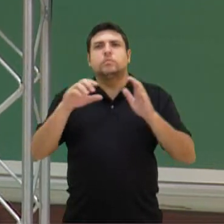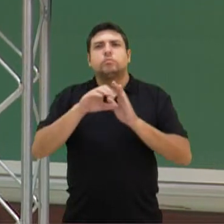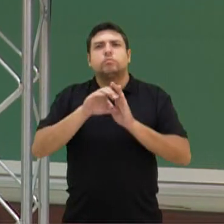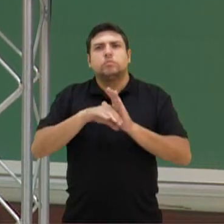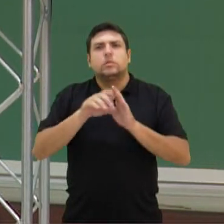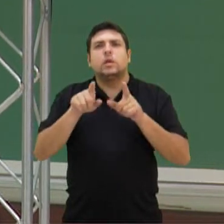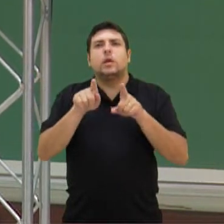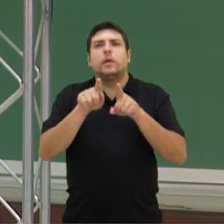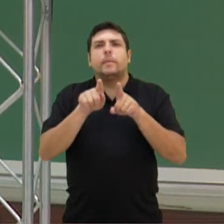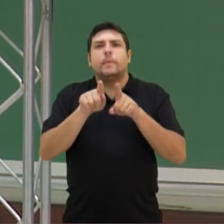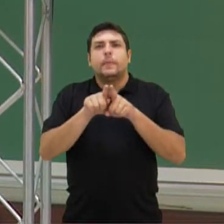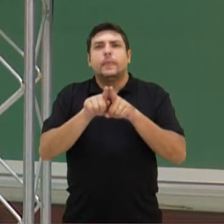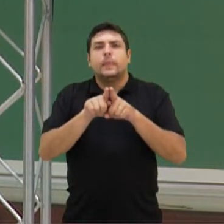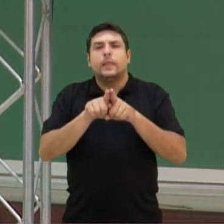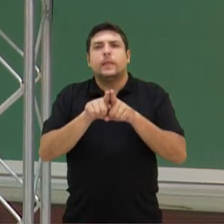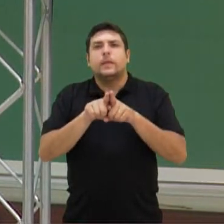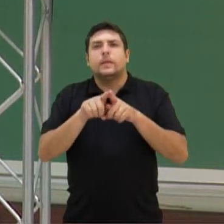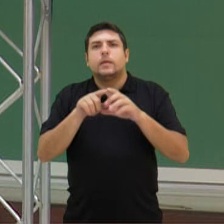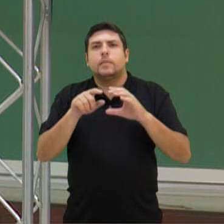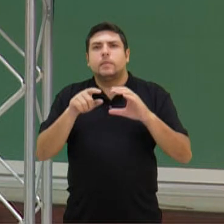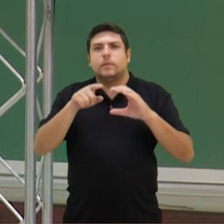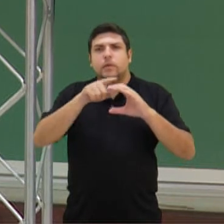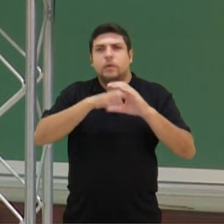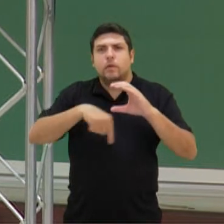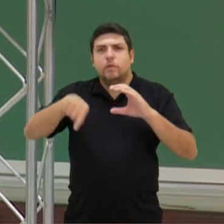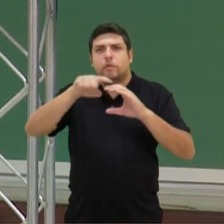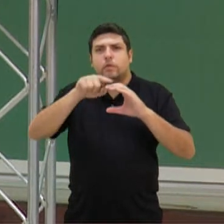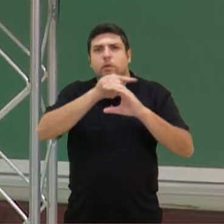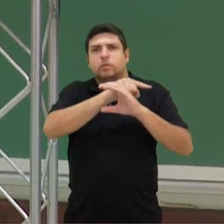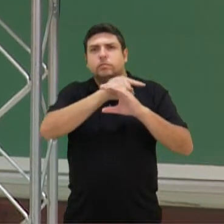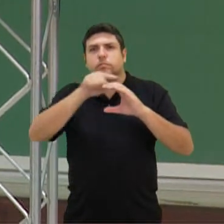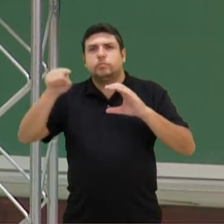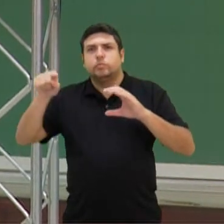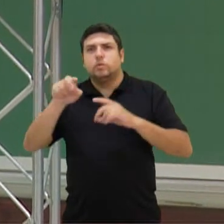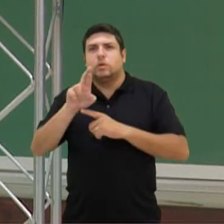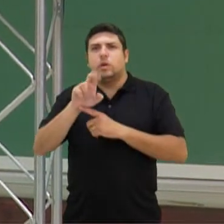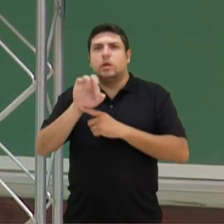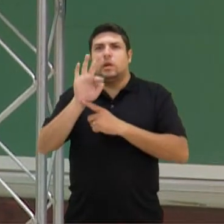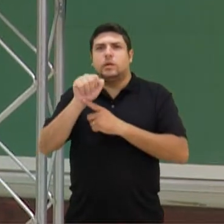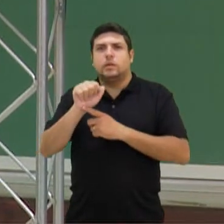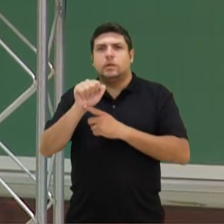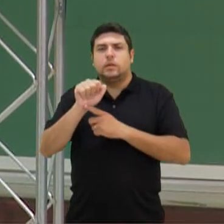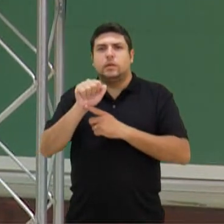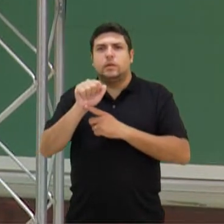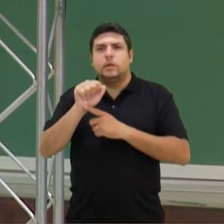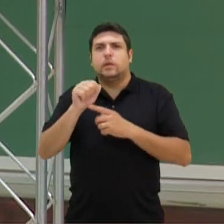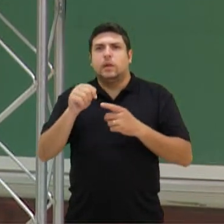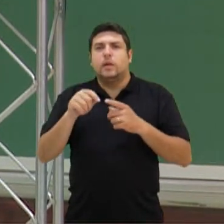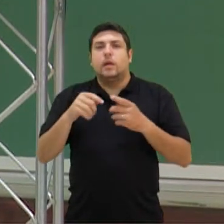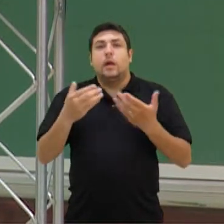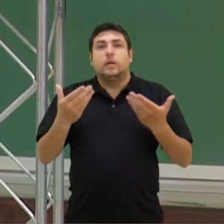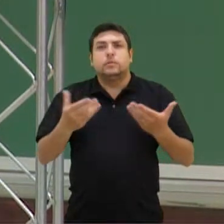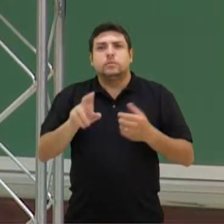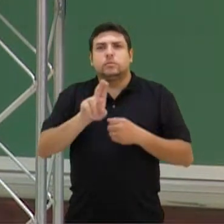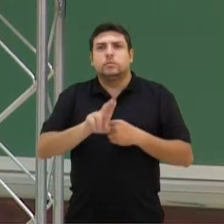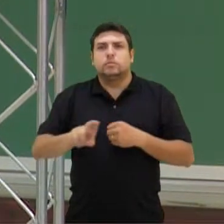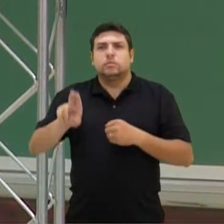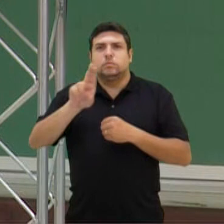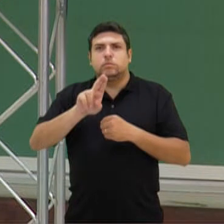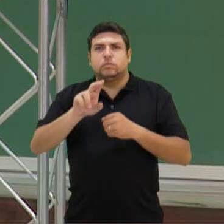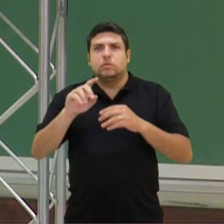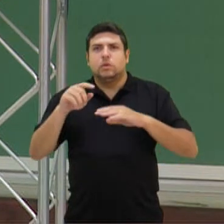a posição relativa entre a reta e a circunferência, porque conceitualmente eu vou trabalhar a distância de um